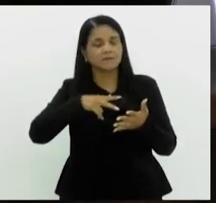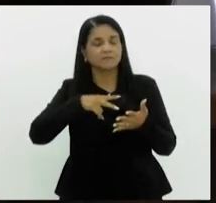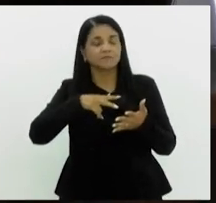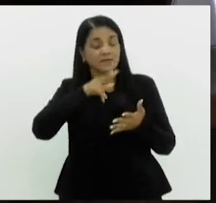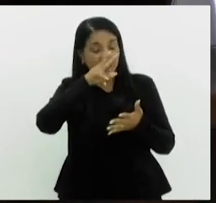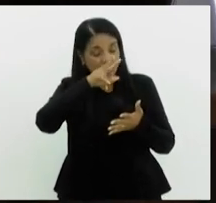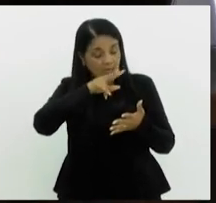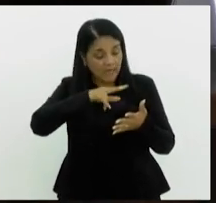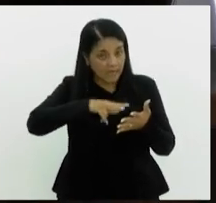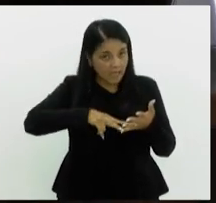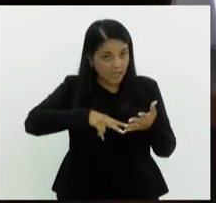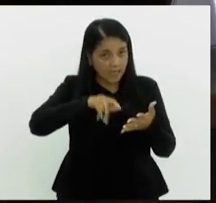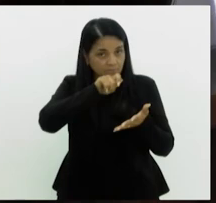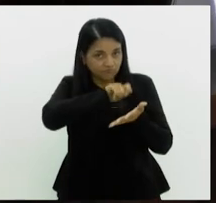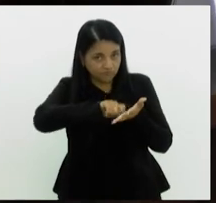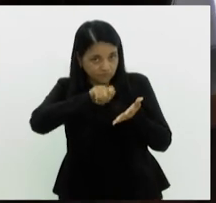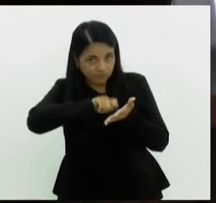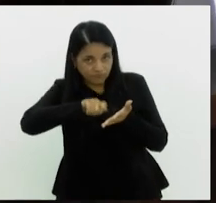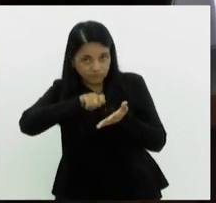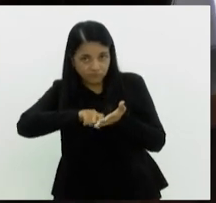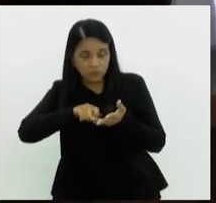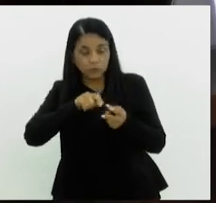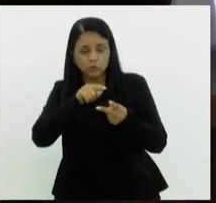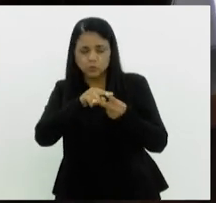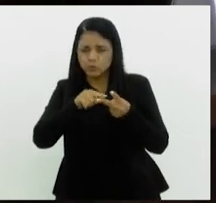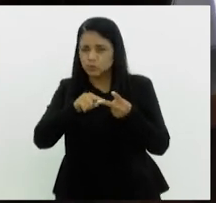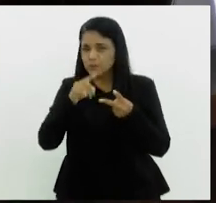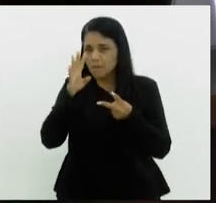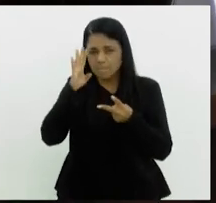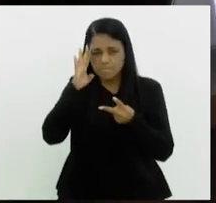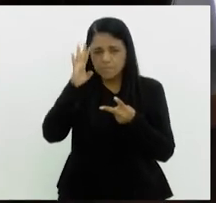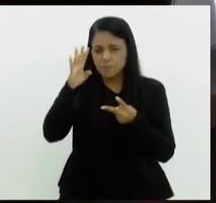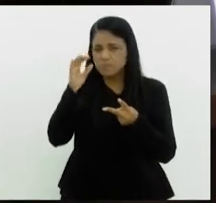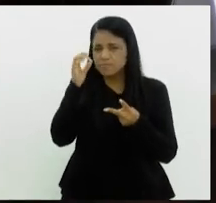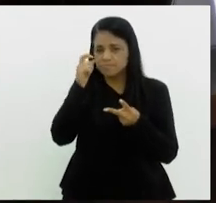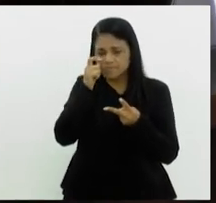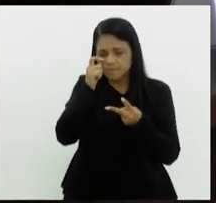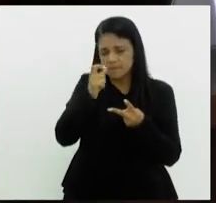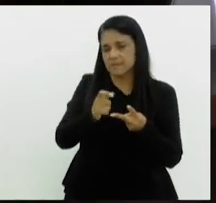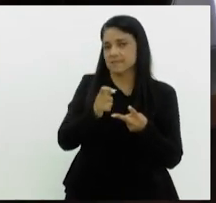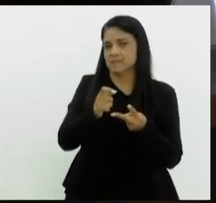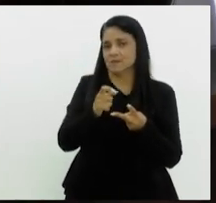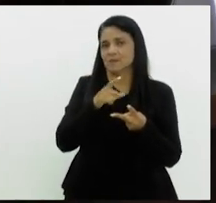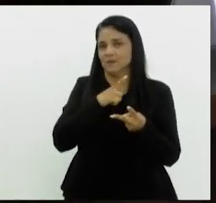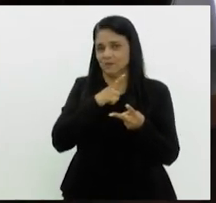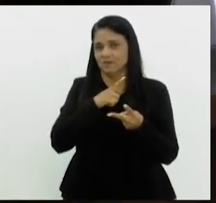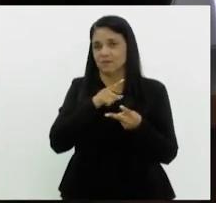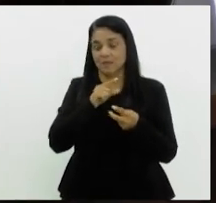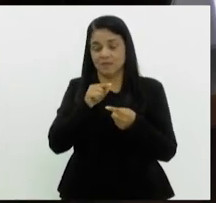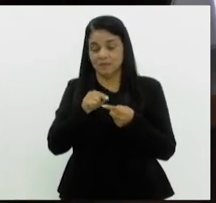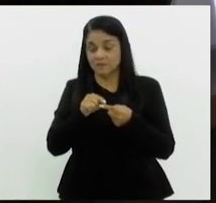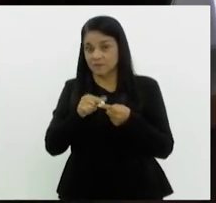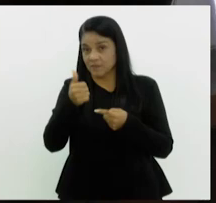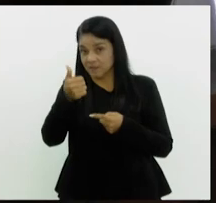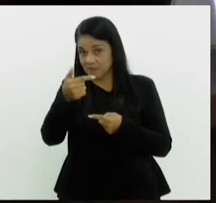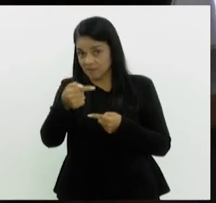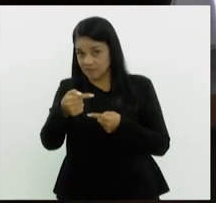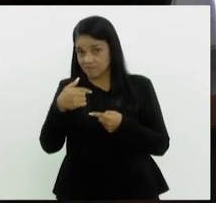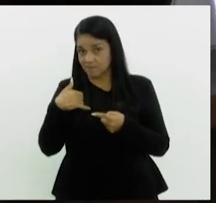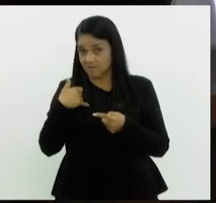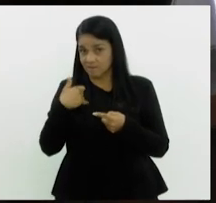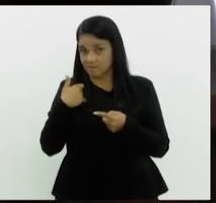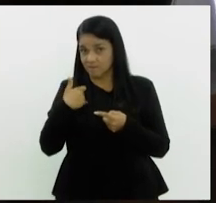as entrevistas, o que ela escreve, tem duas coisas que me chamam a atenção, né? Que ela, com 17 anos,